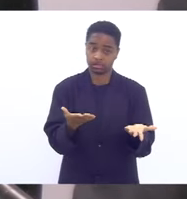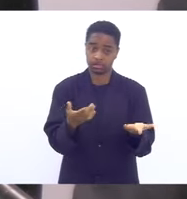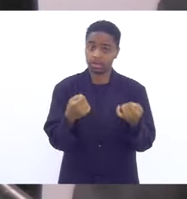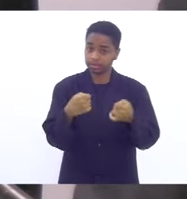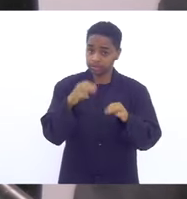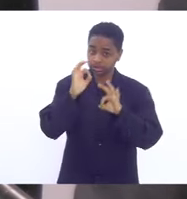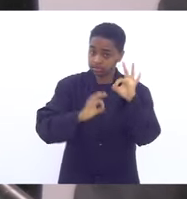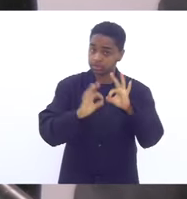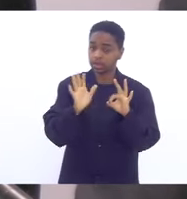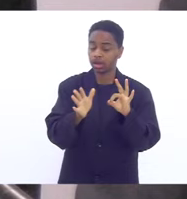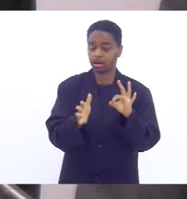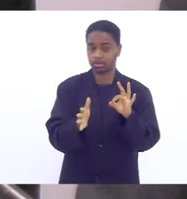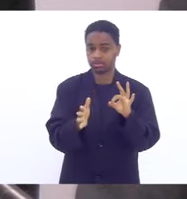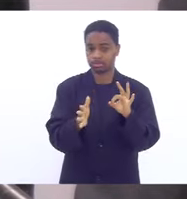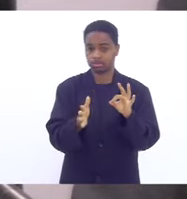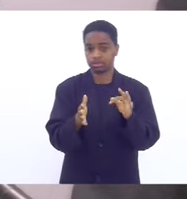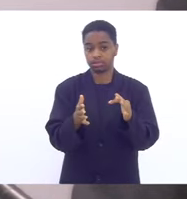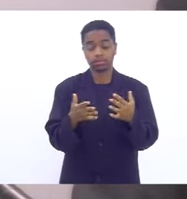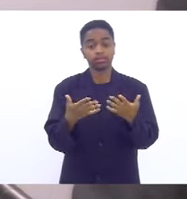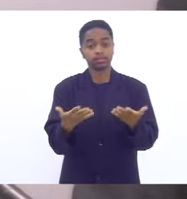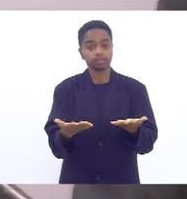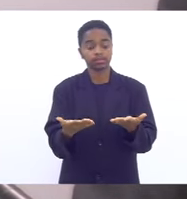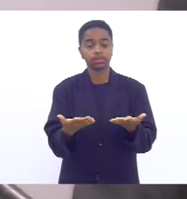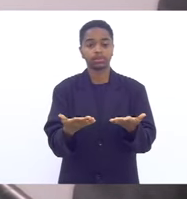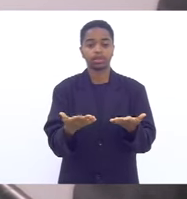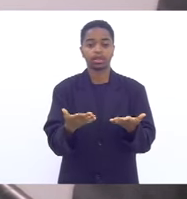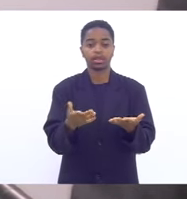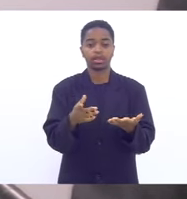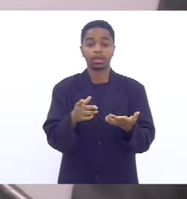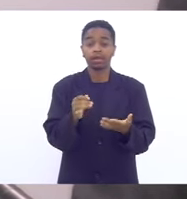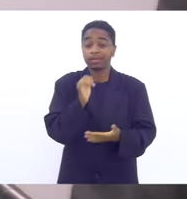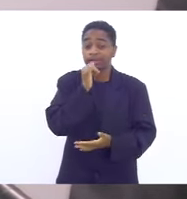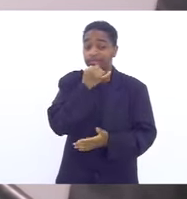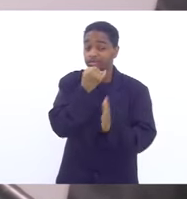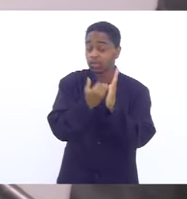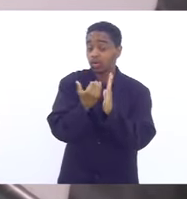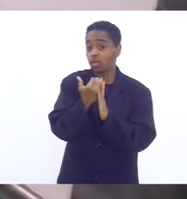seu pressuposto. E o que mais nos lamenta, deputados,